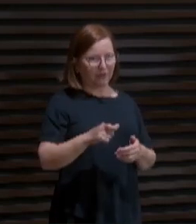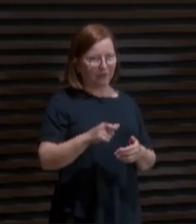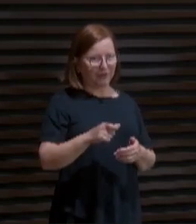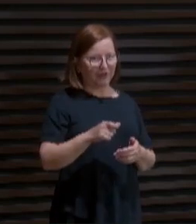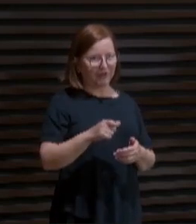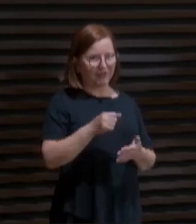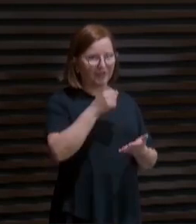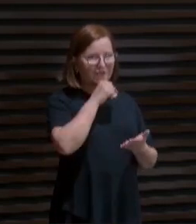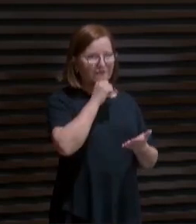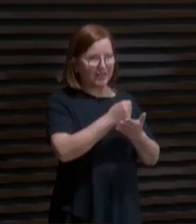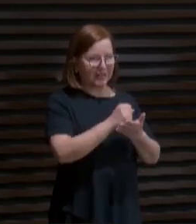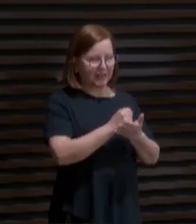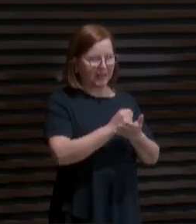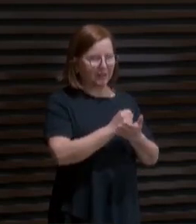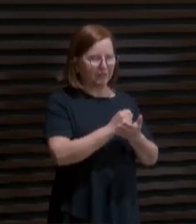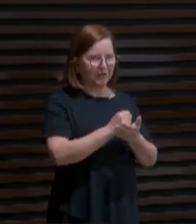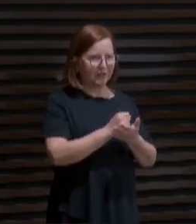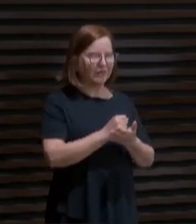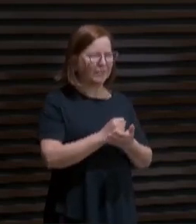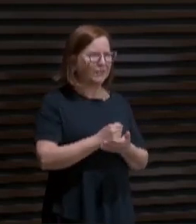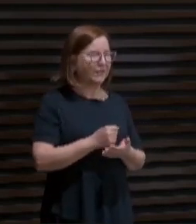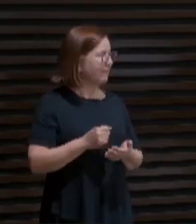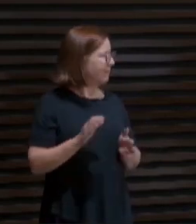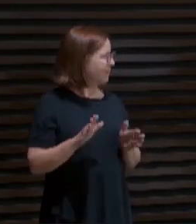eu chego lá eu bato com ele.